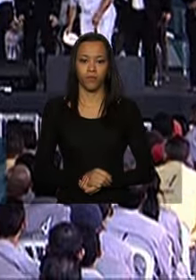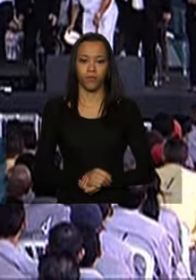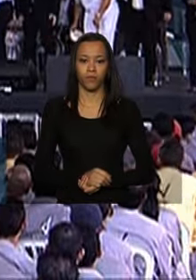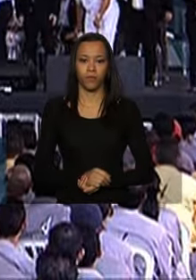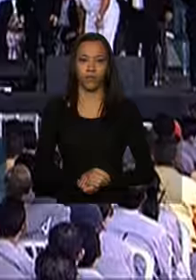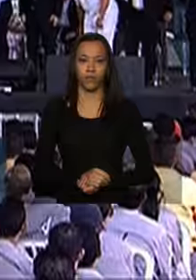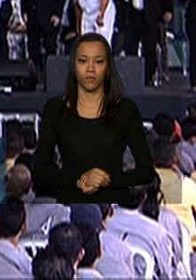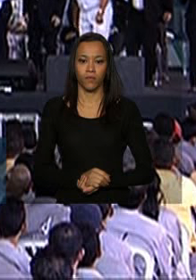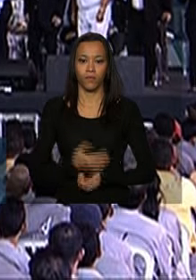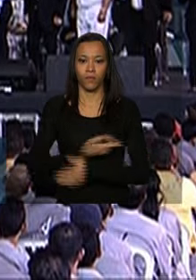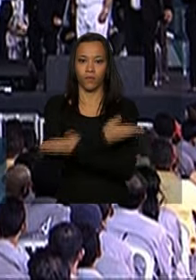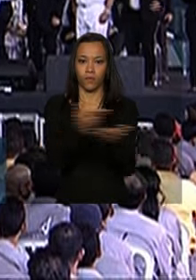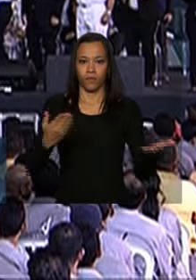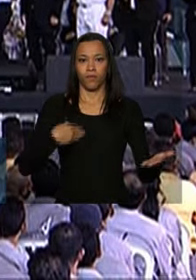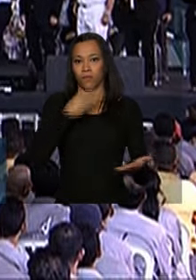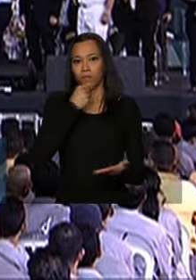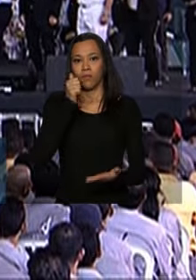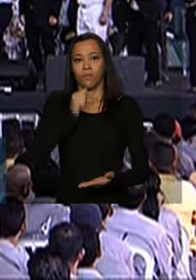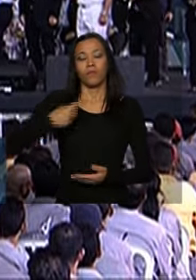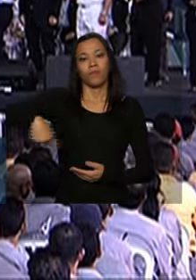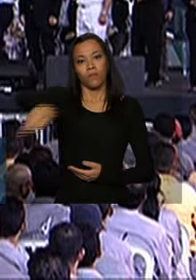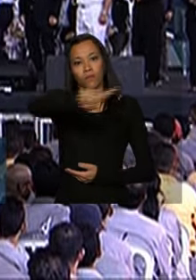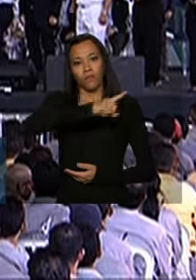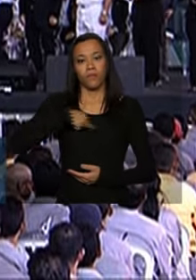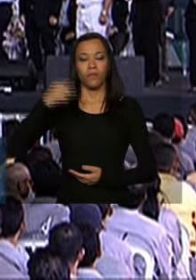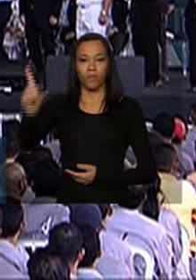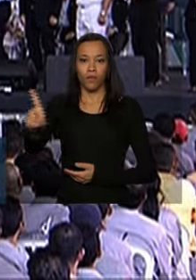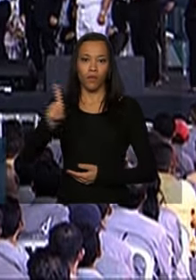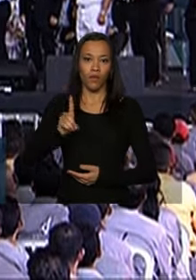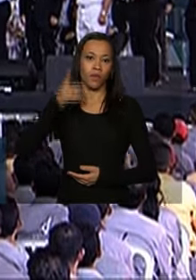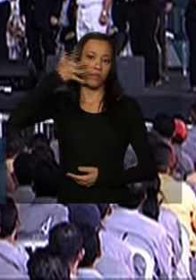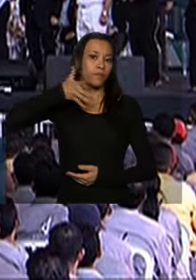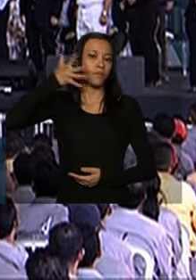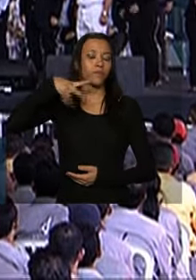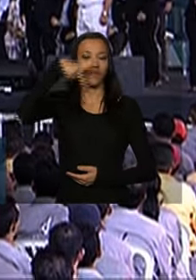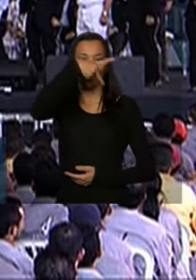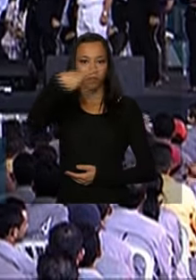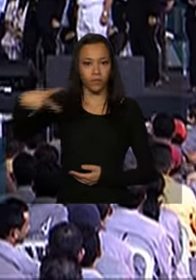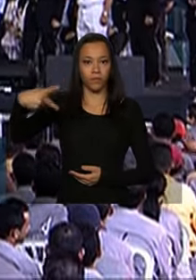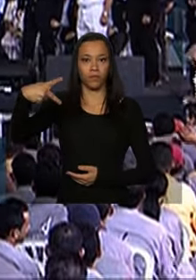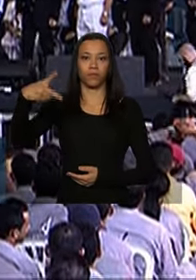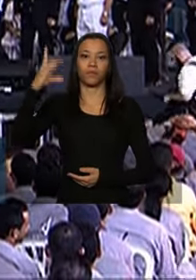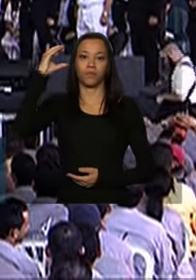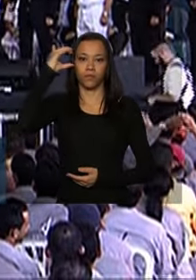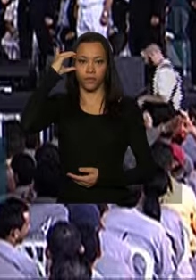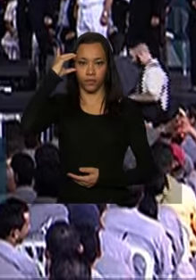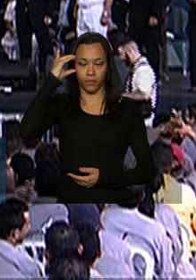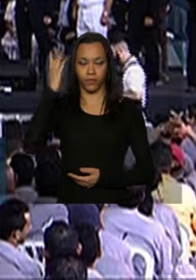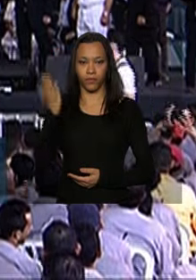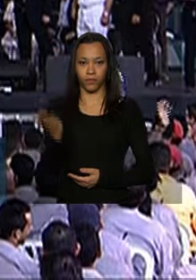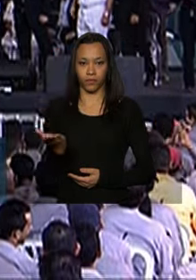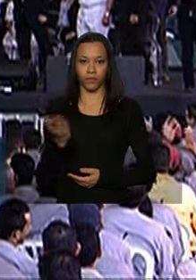Senhoras e senhores, com a palavra, a Presidenta da República, Dilma Rousseff.